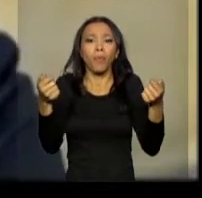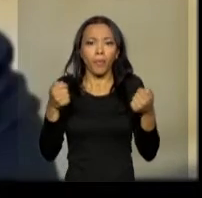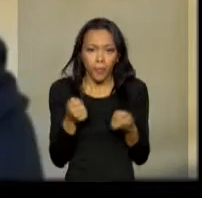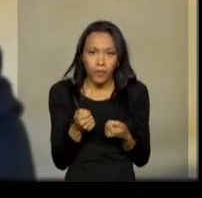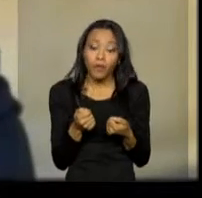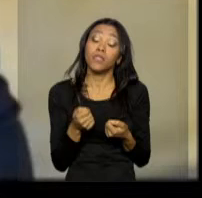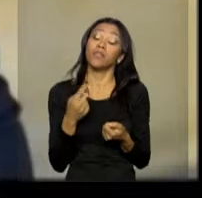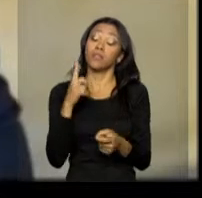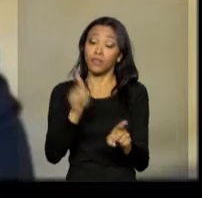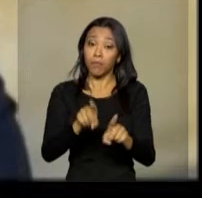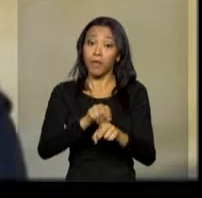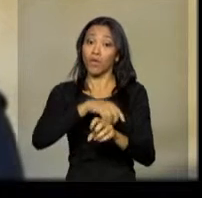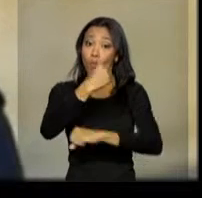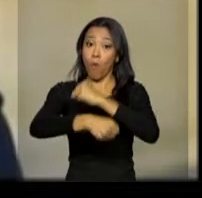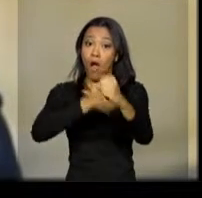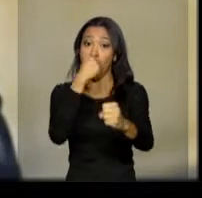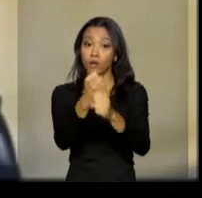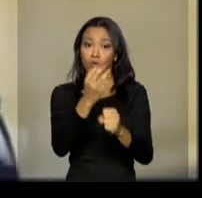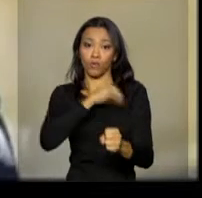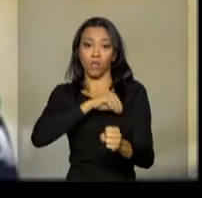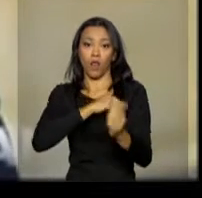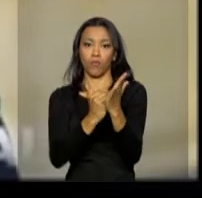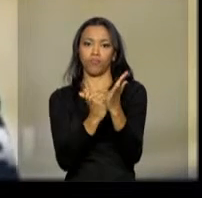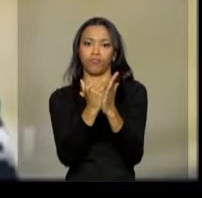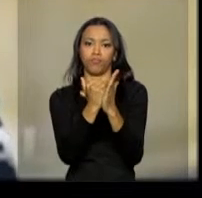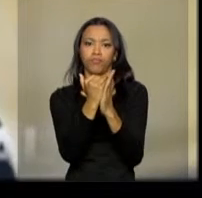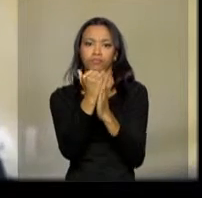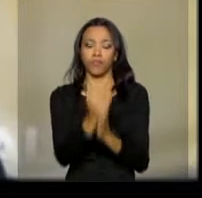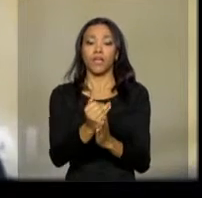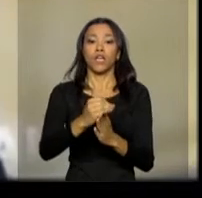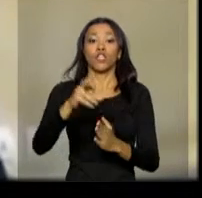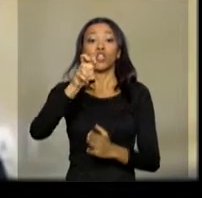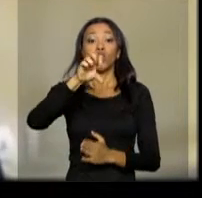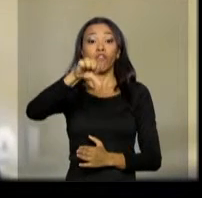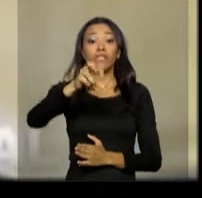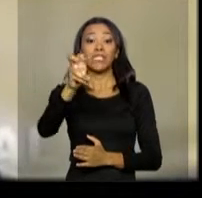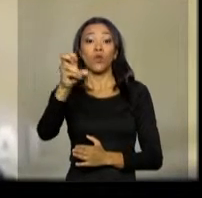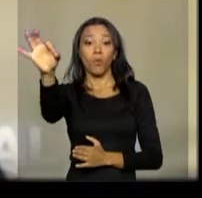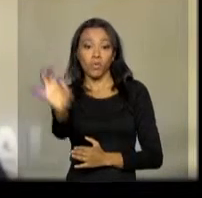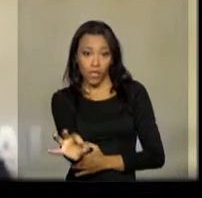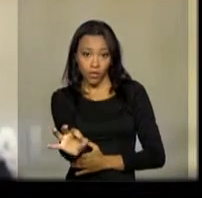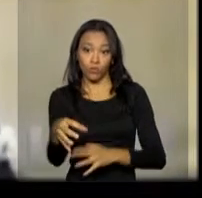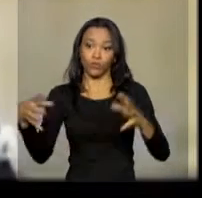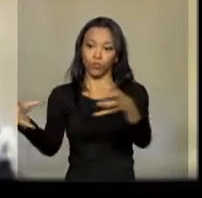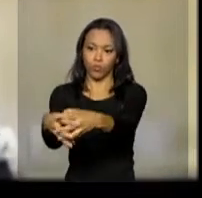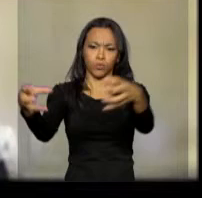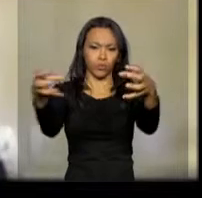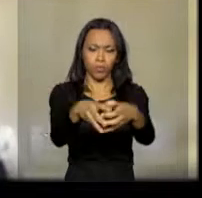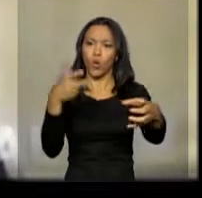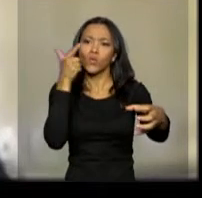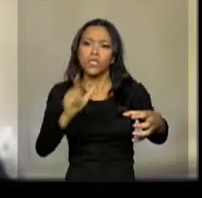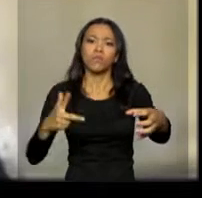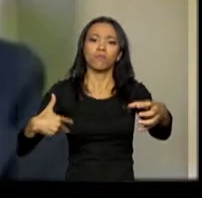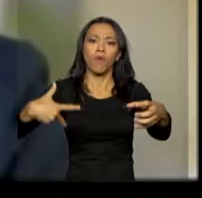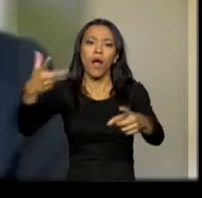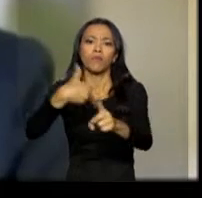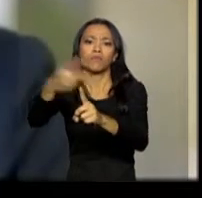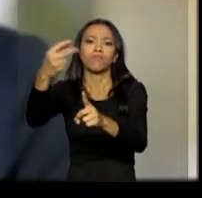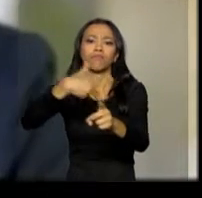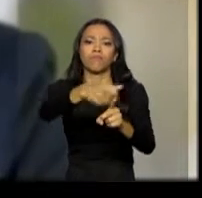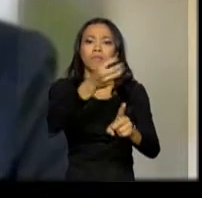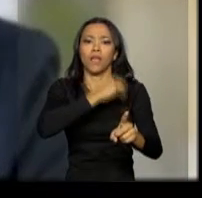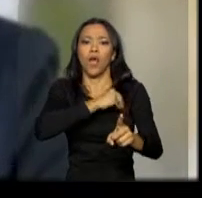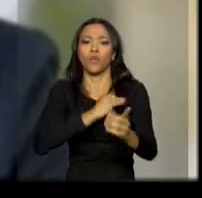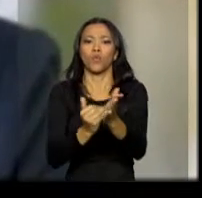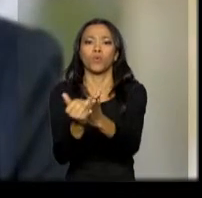melhor ano de reajustes, com 95% das categorias conquistando aumento real de salário.